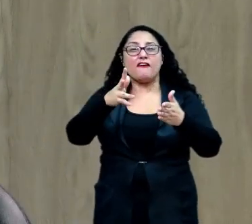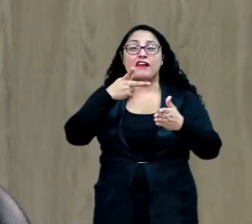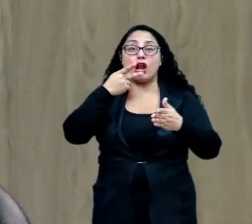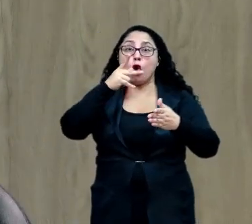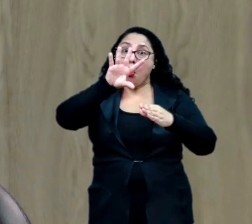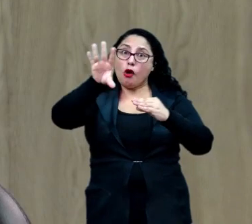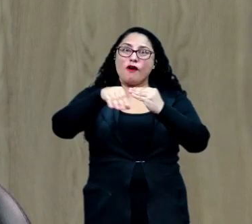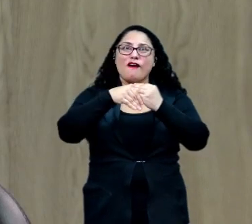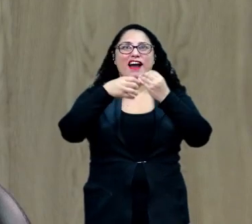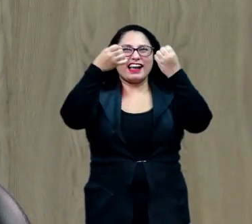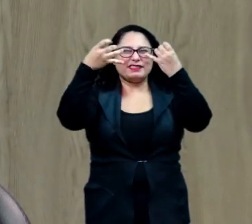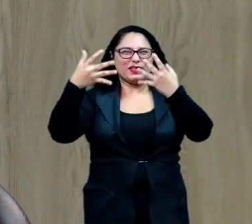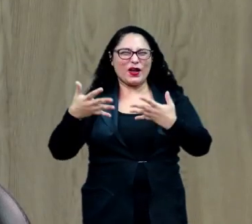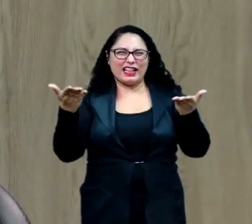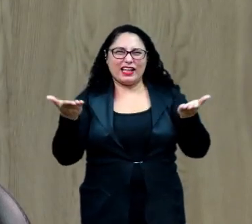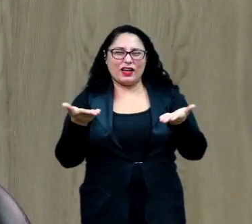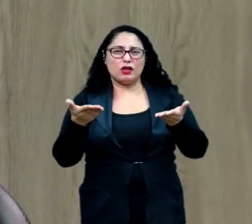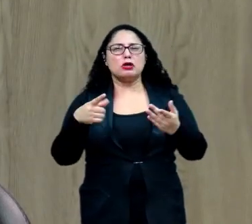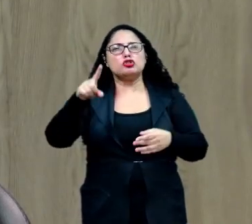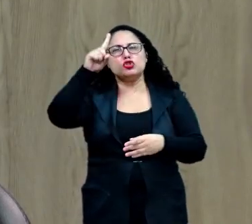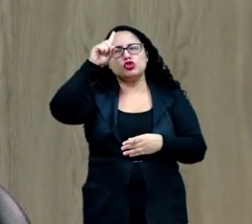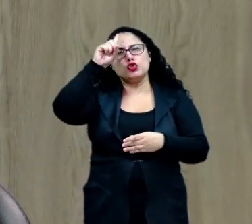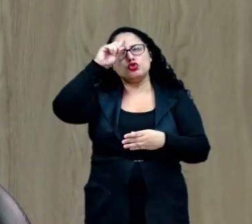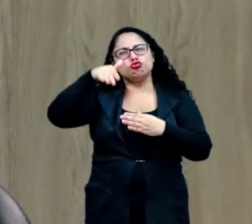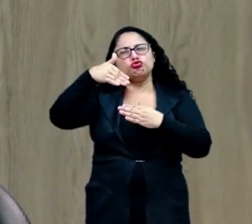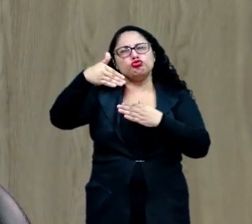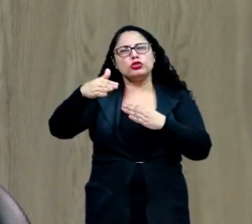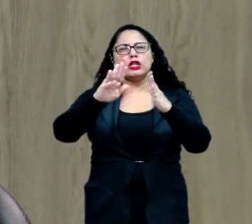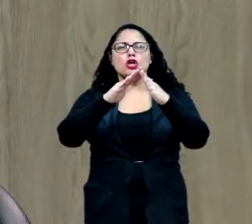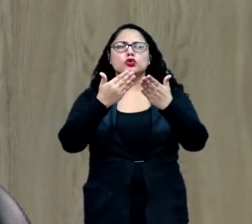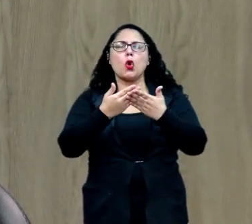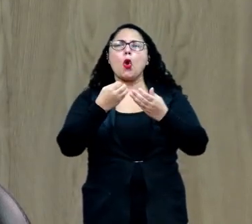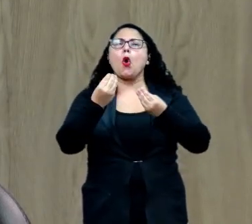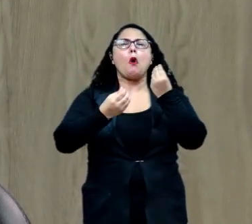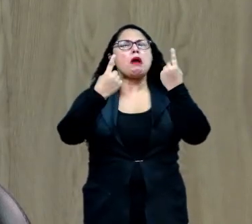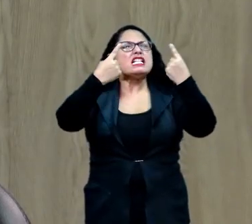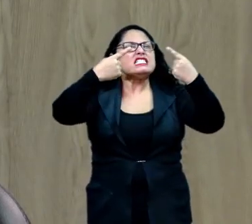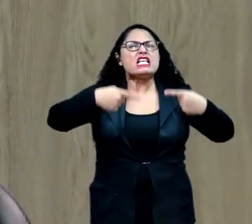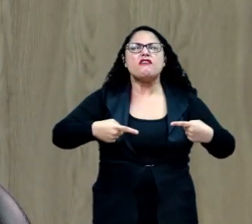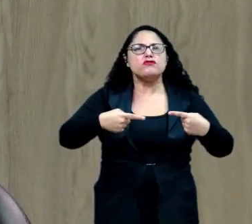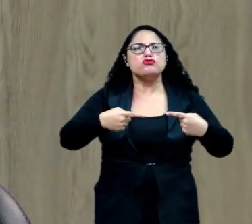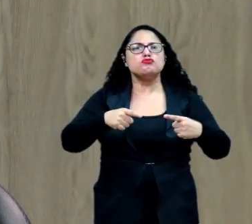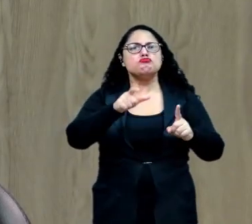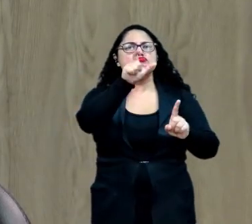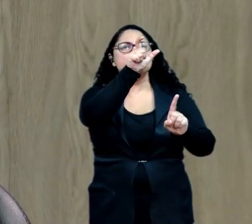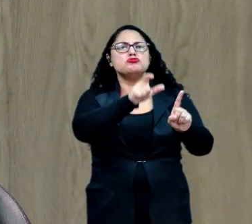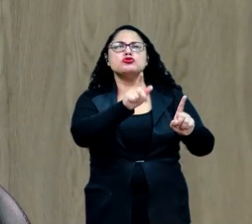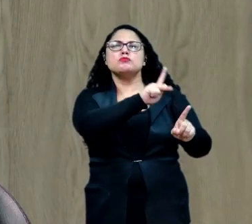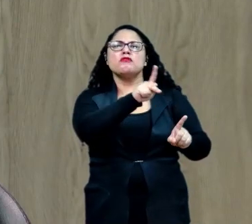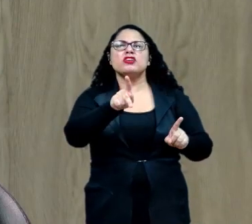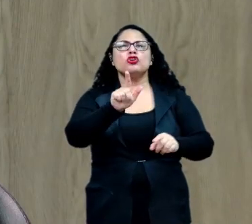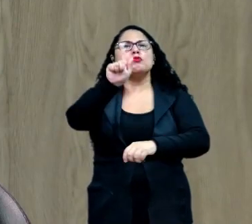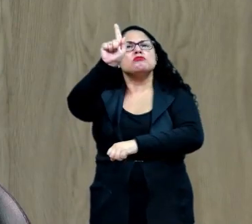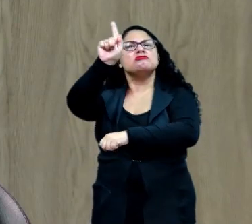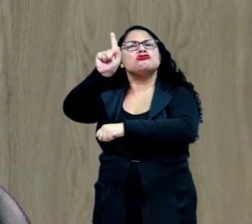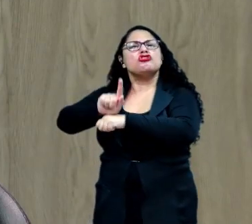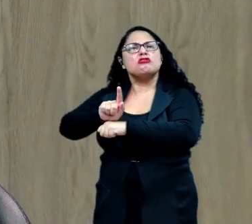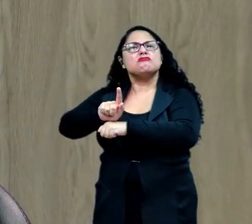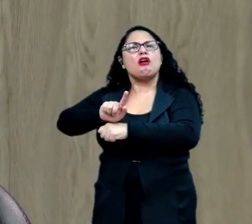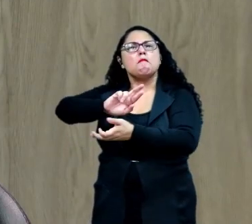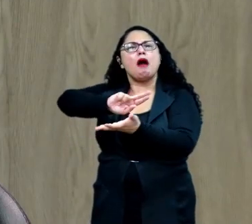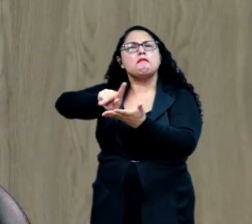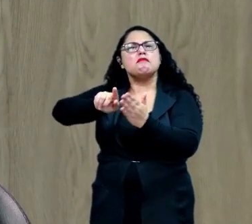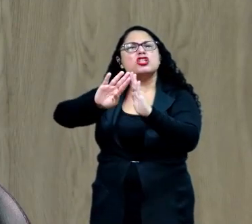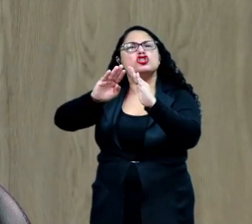até agora, mas assim, no cotidiano da escola, o que você vê como desafio ainda para os educadores, para os gestores